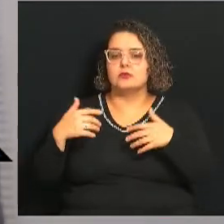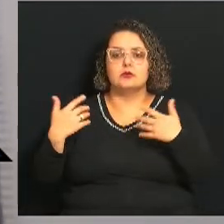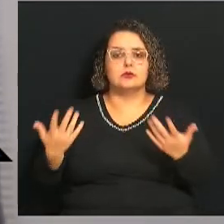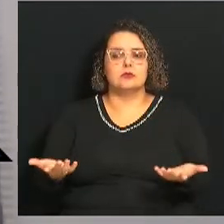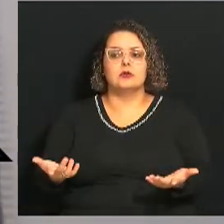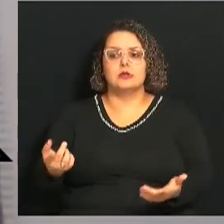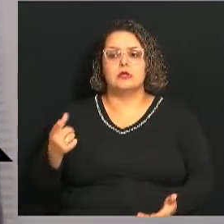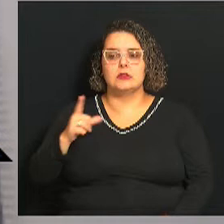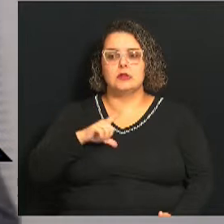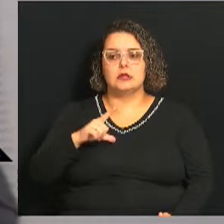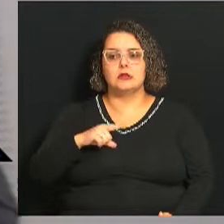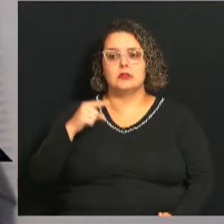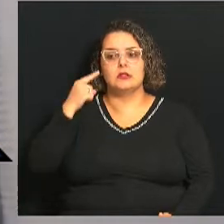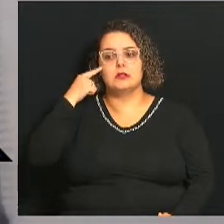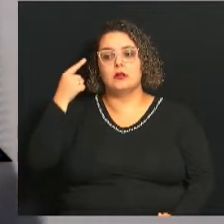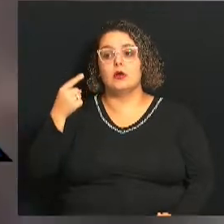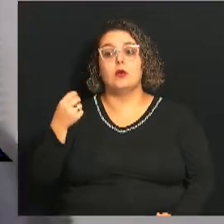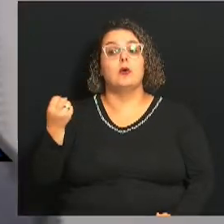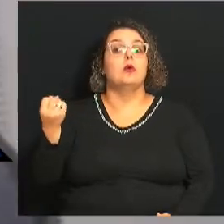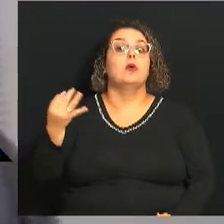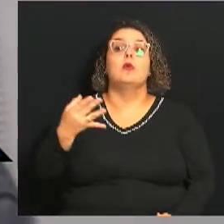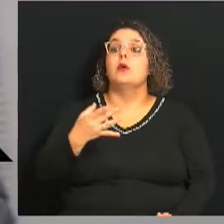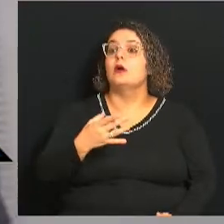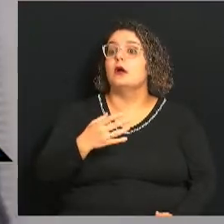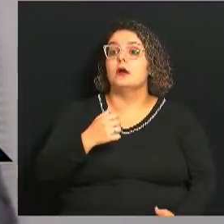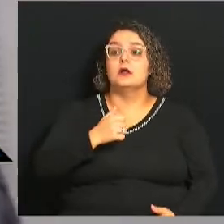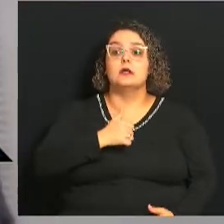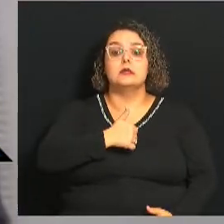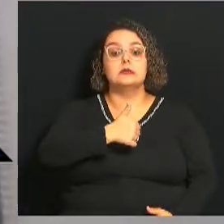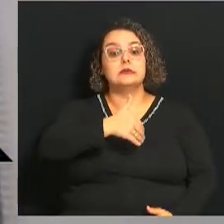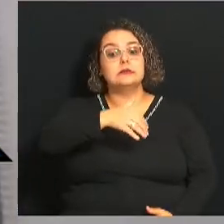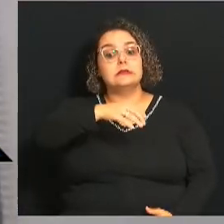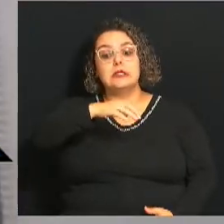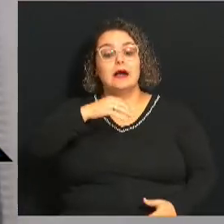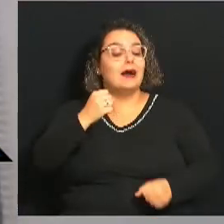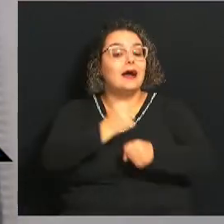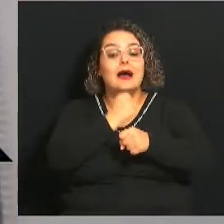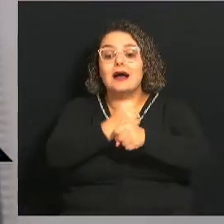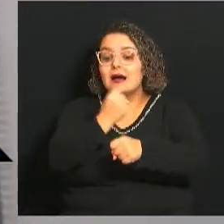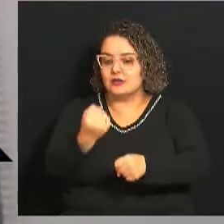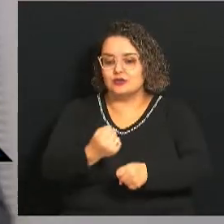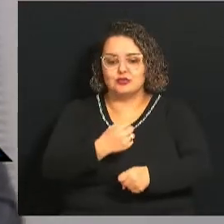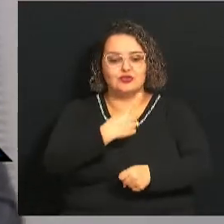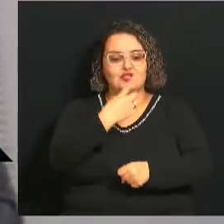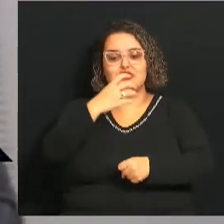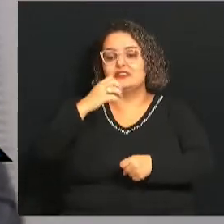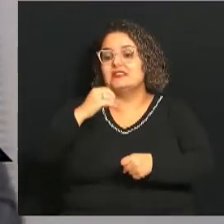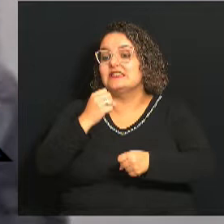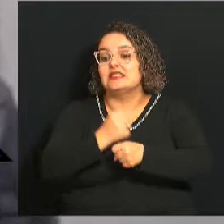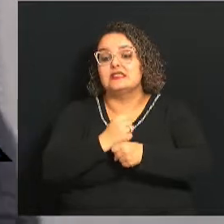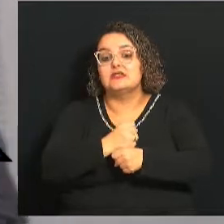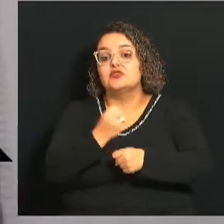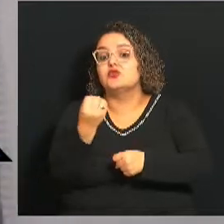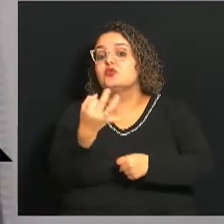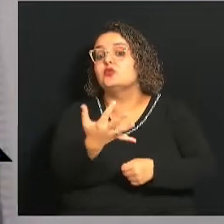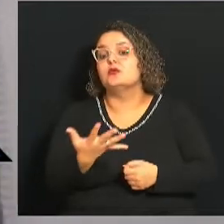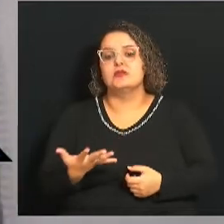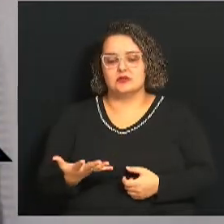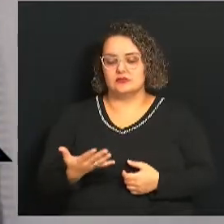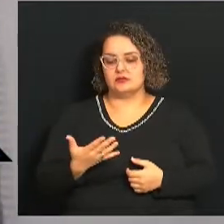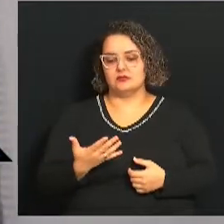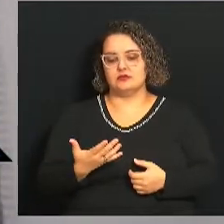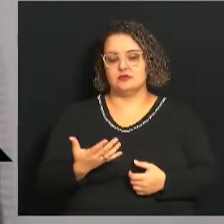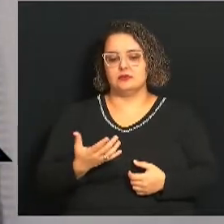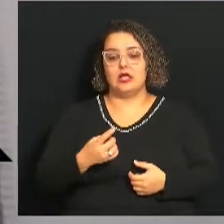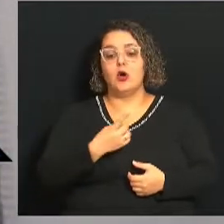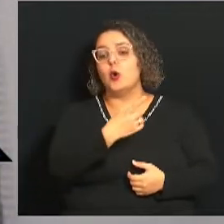estimativa, assim, quantas décadas, ou de repente até séculos, levaria para se modernizar toda essa fiação, para que as podas